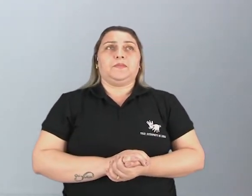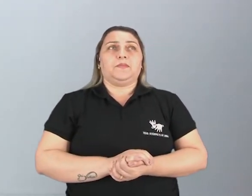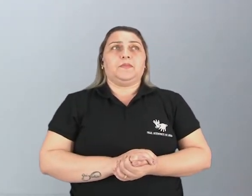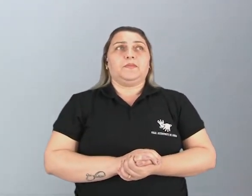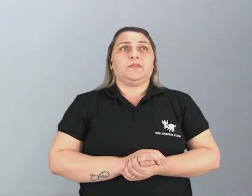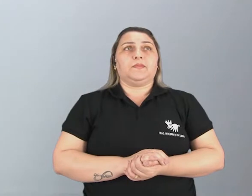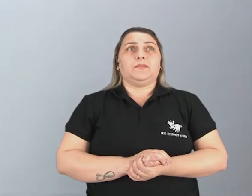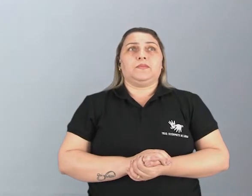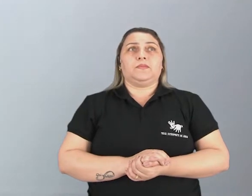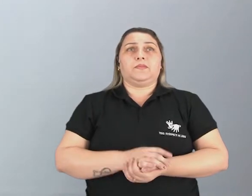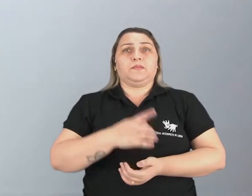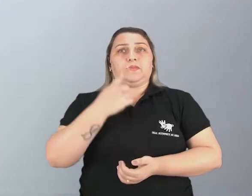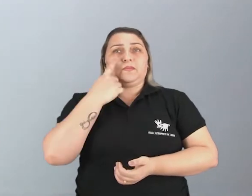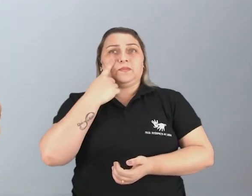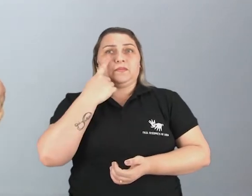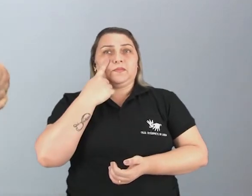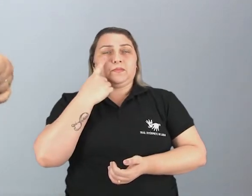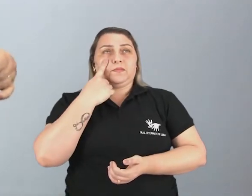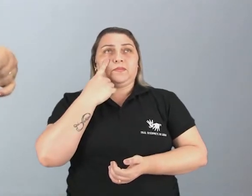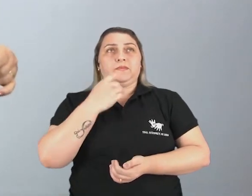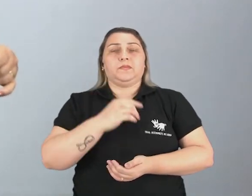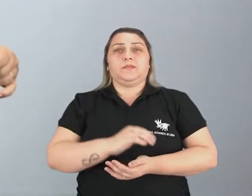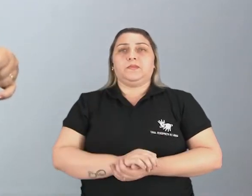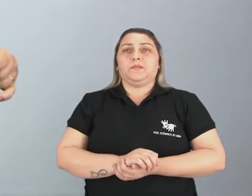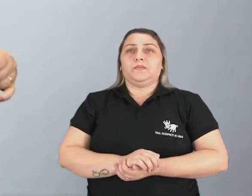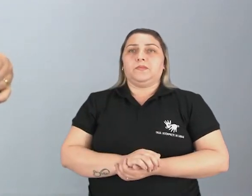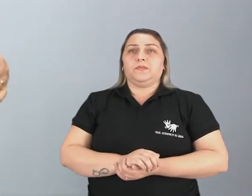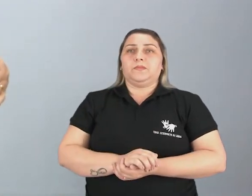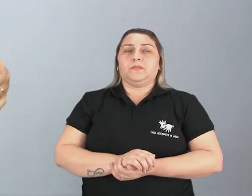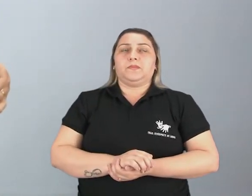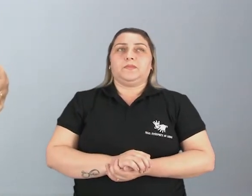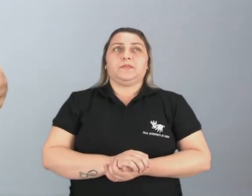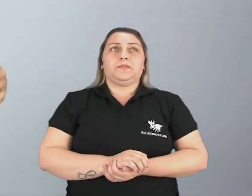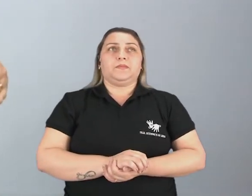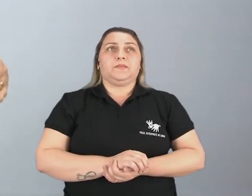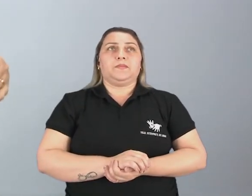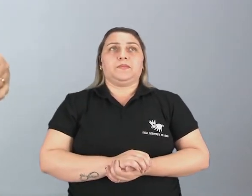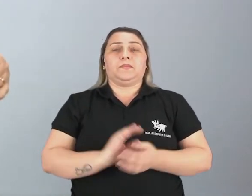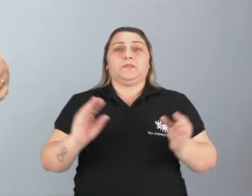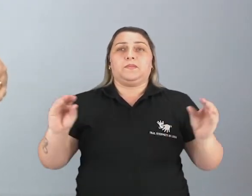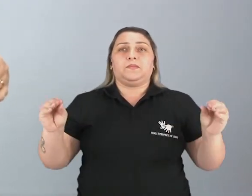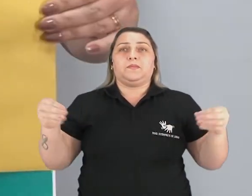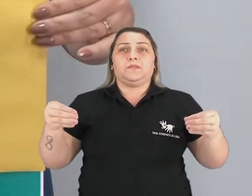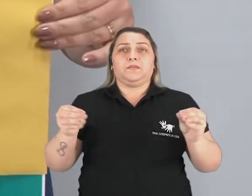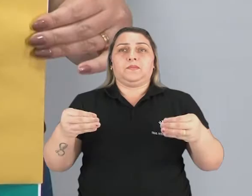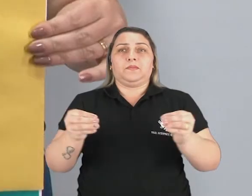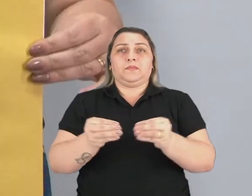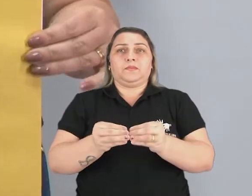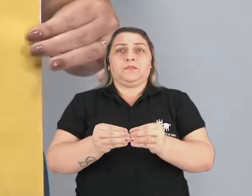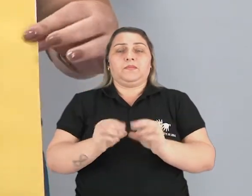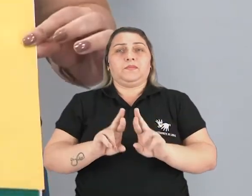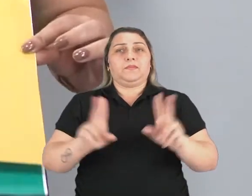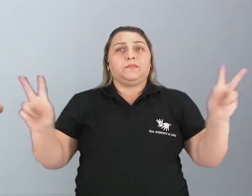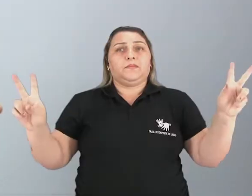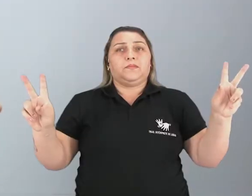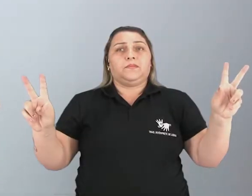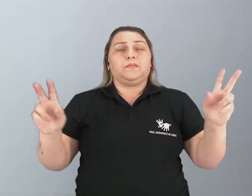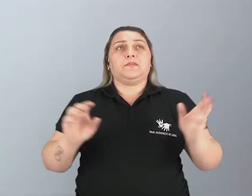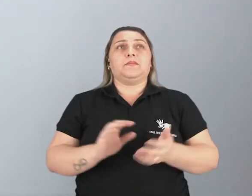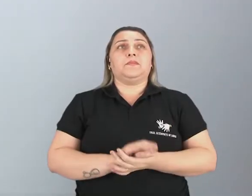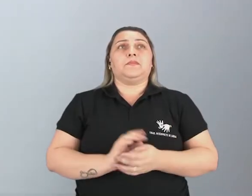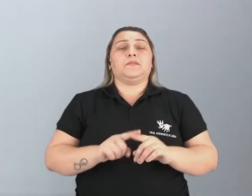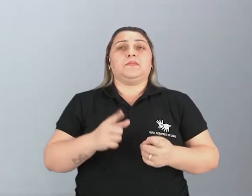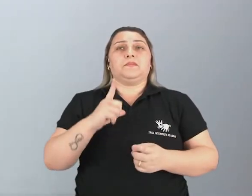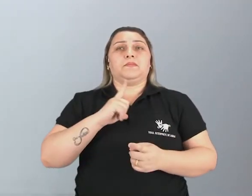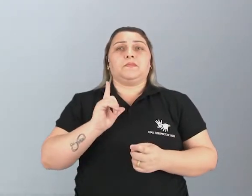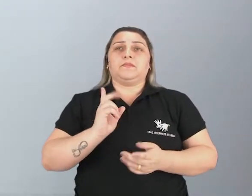mesmo tamanho, observaram? Olha aqui, né? Claro que com a dobradura pode ficar um pouquinho diferente, mas olha só, eles têm o